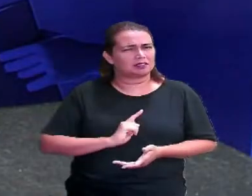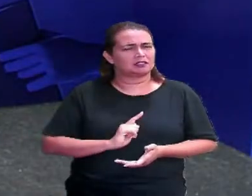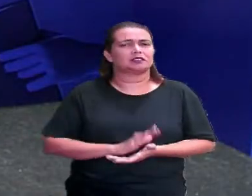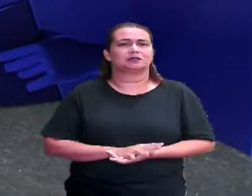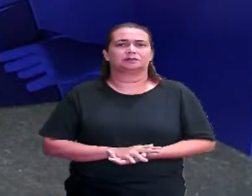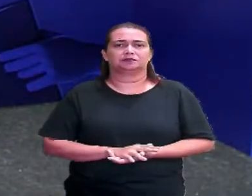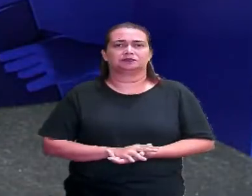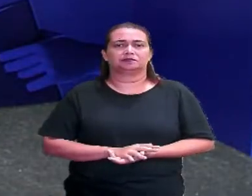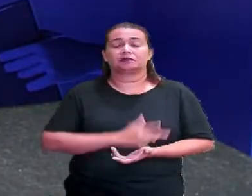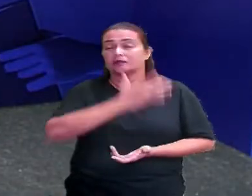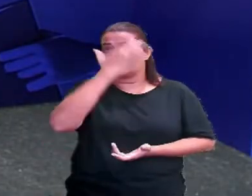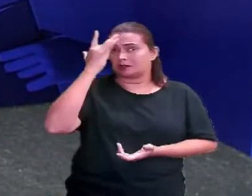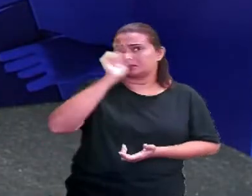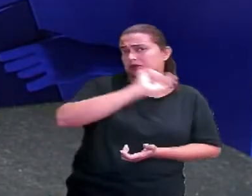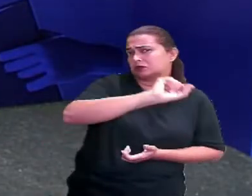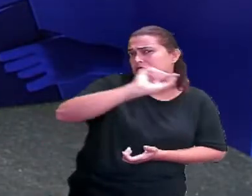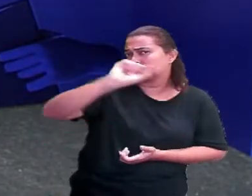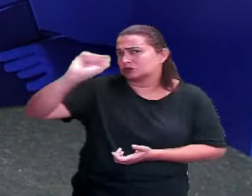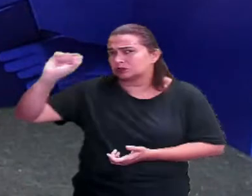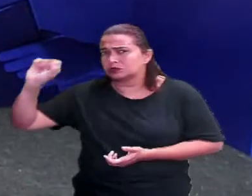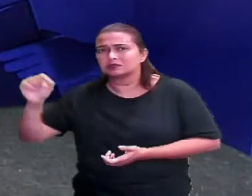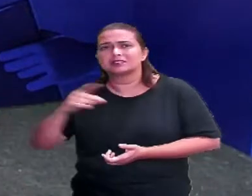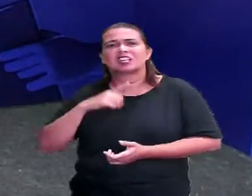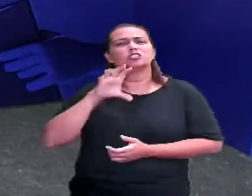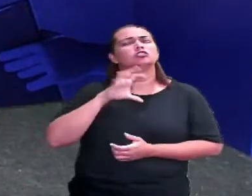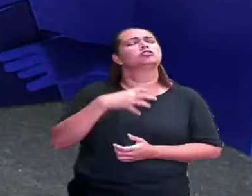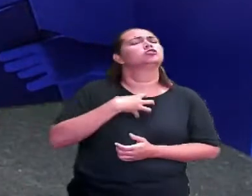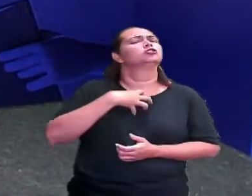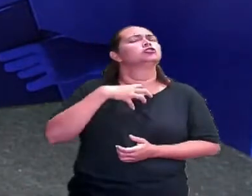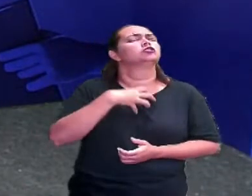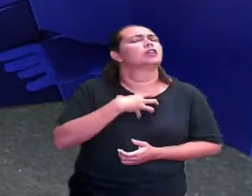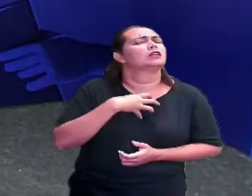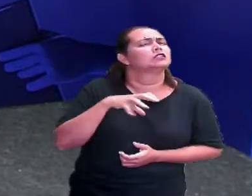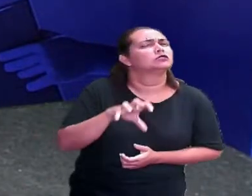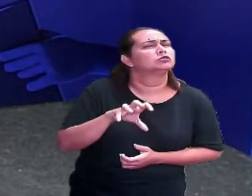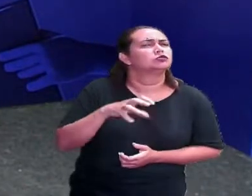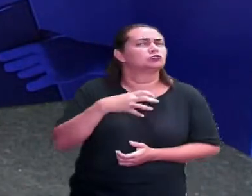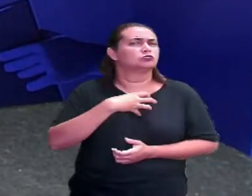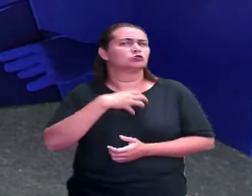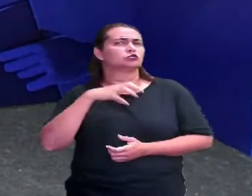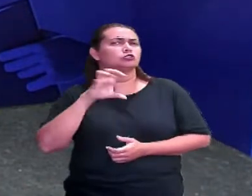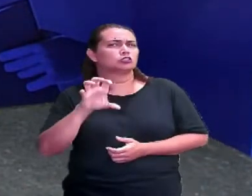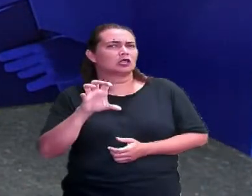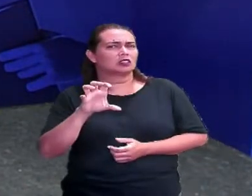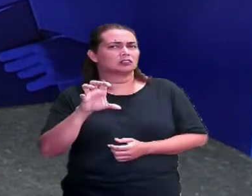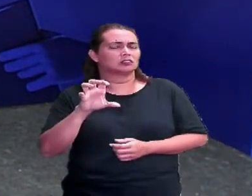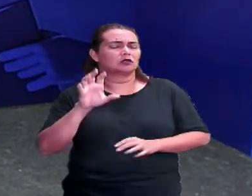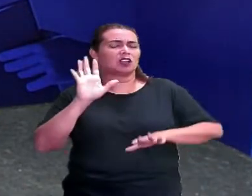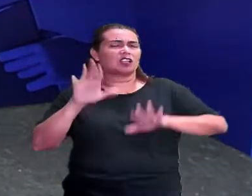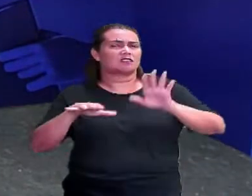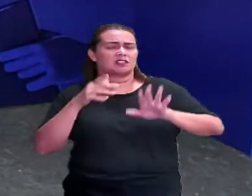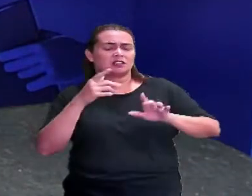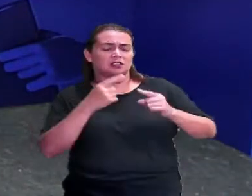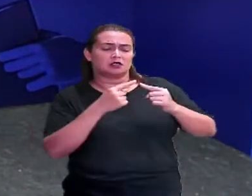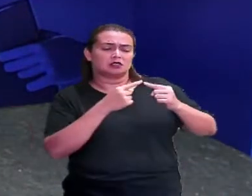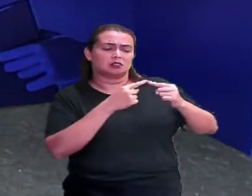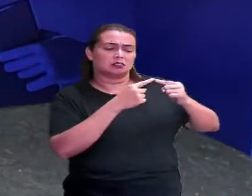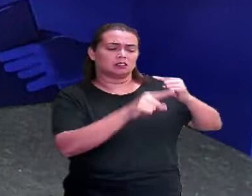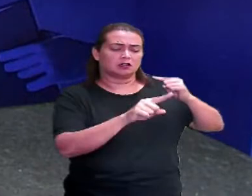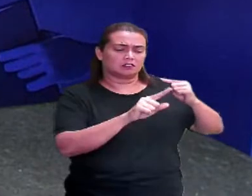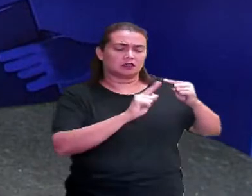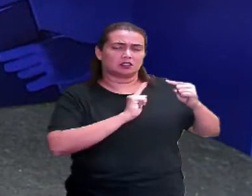jeito ou outro, né, de falar que não esteja em acordo com a norma padrão a um